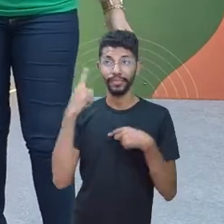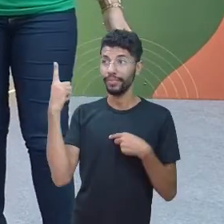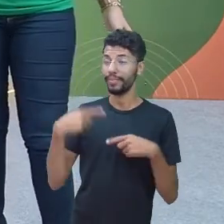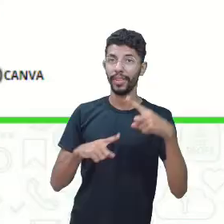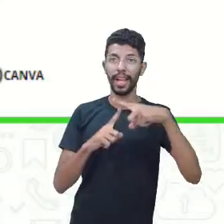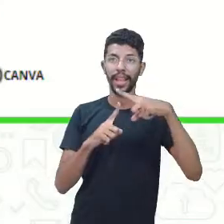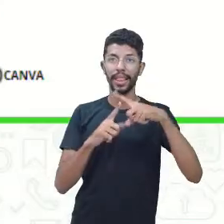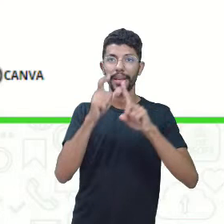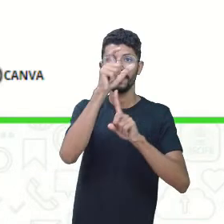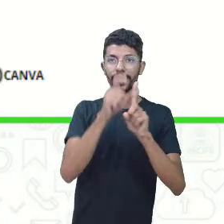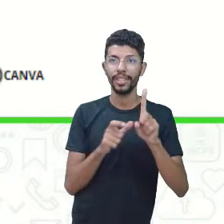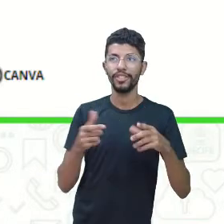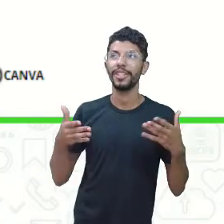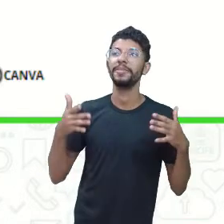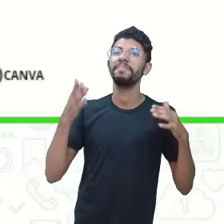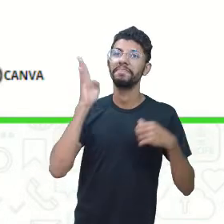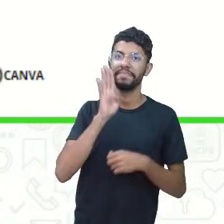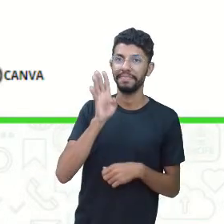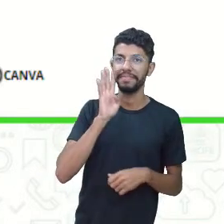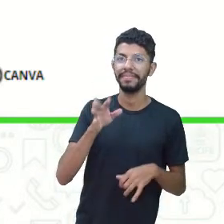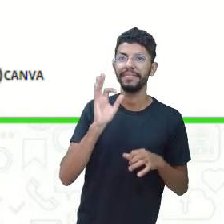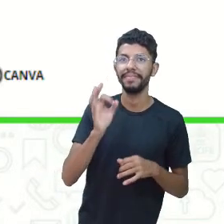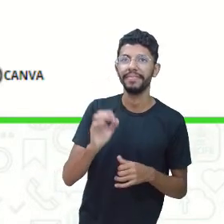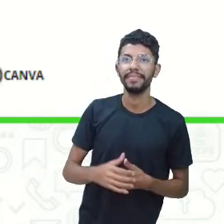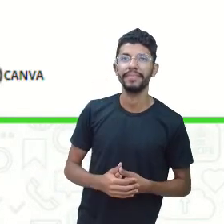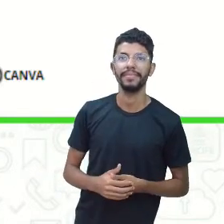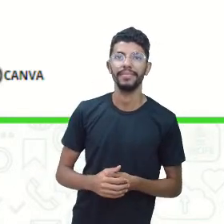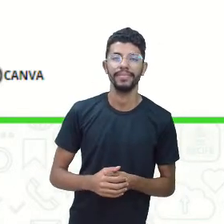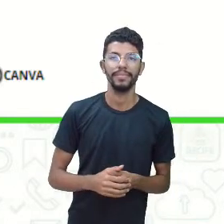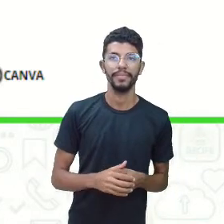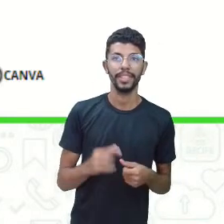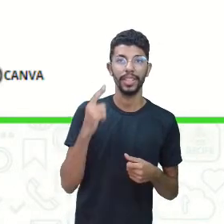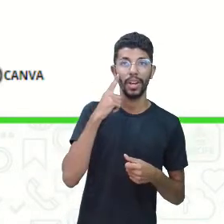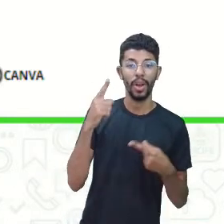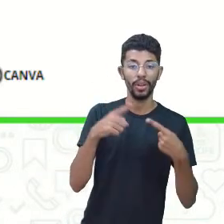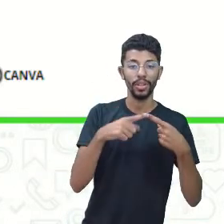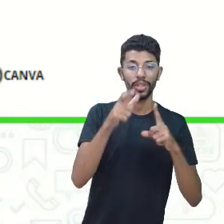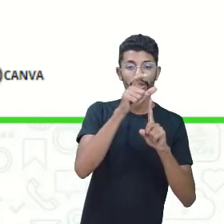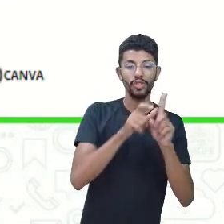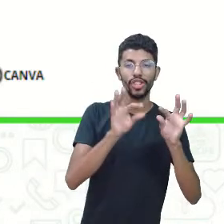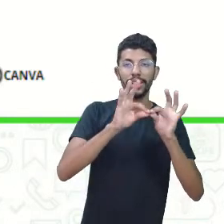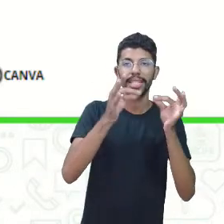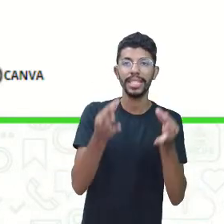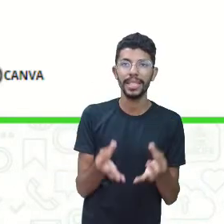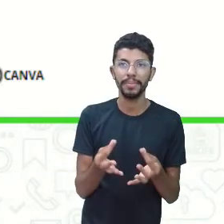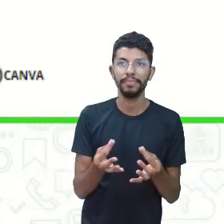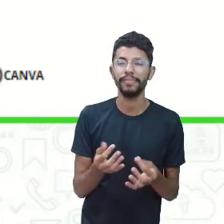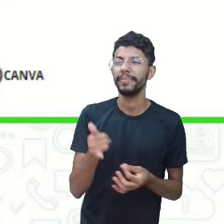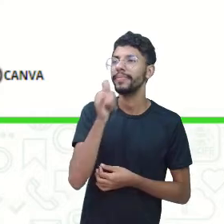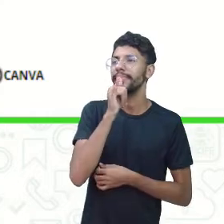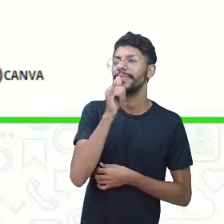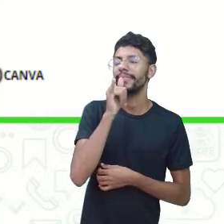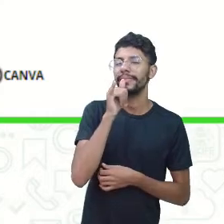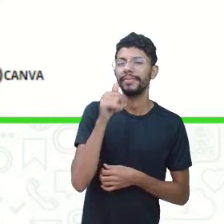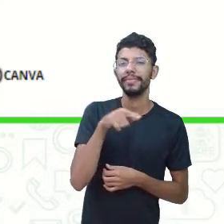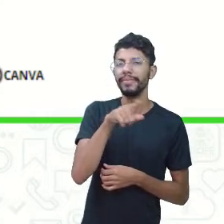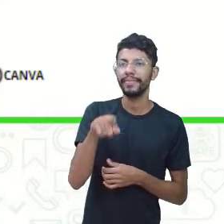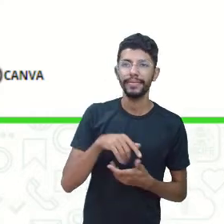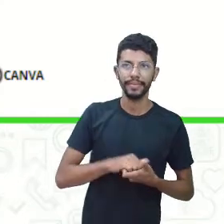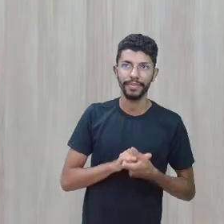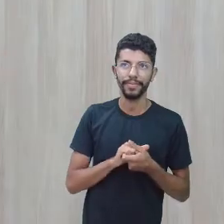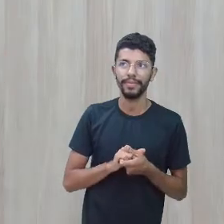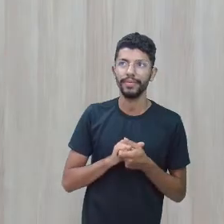sujeito. Bacana, né? Então, sujeito simples. Eu vou dar um exemplo para vocês de